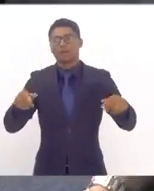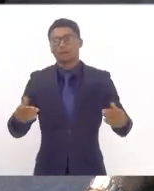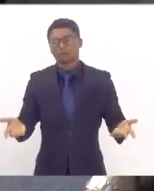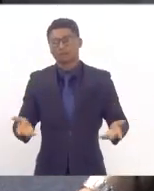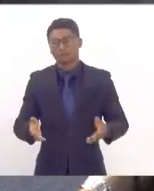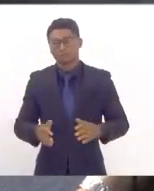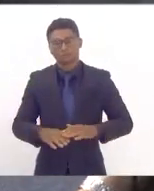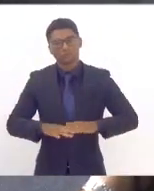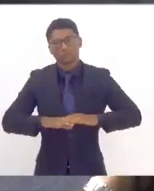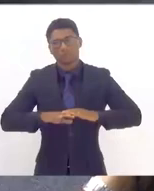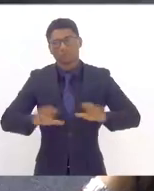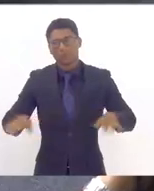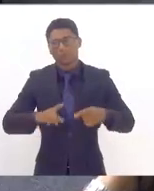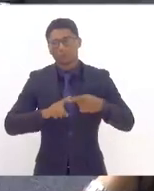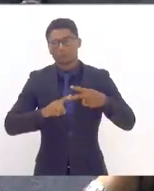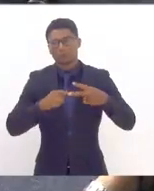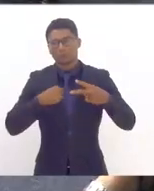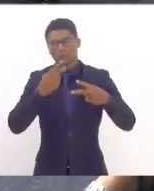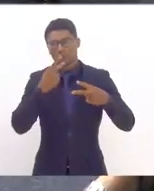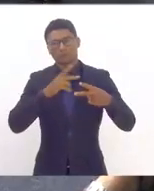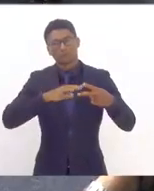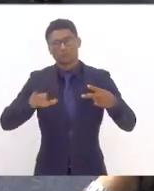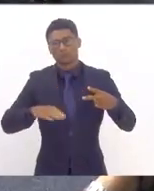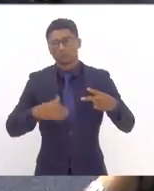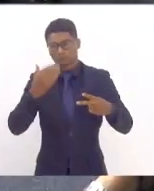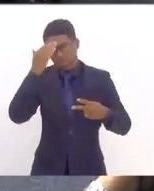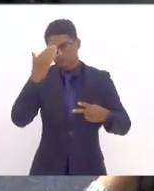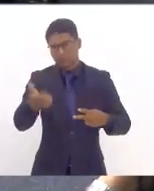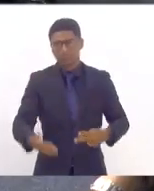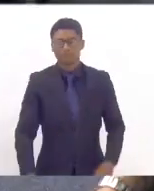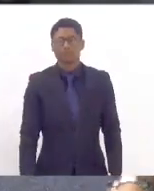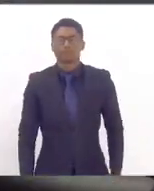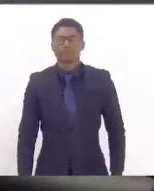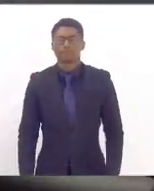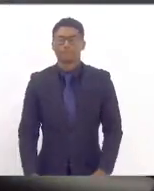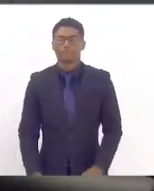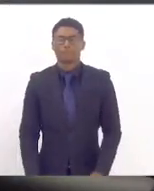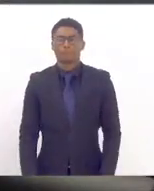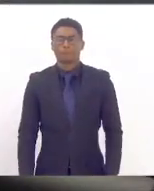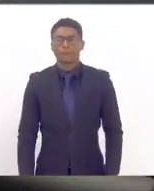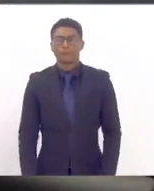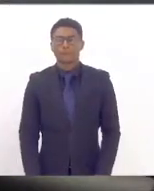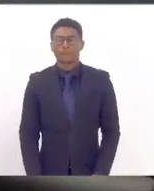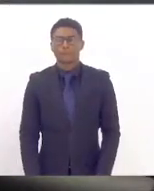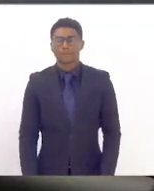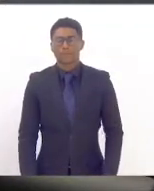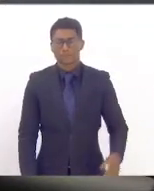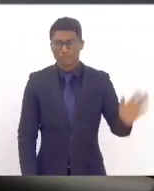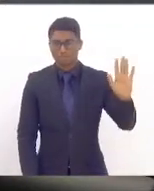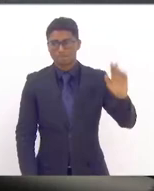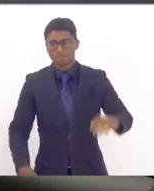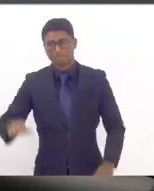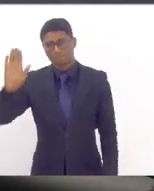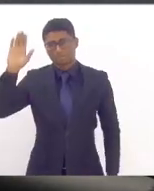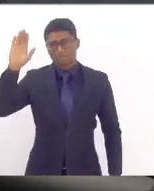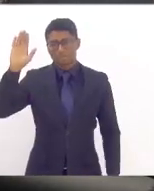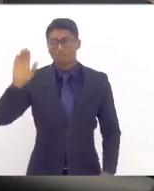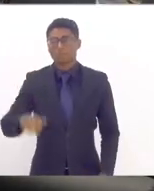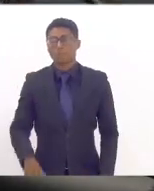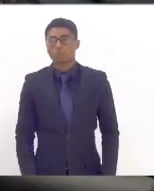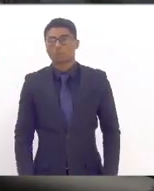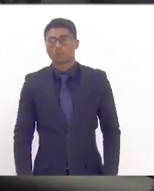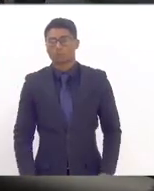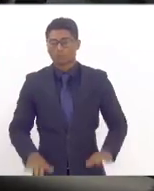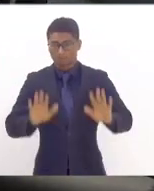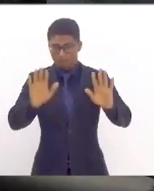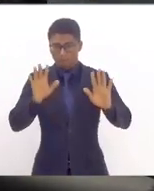era só as duas questões querer chamar atenção muito obrigado senhor presidente deixa deixa